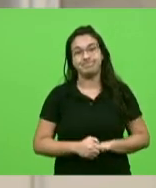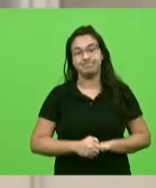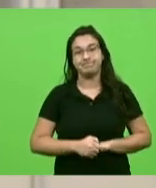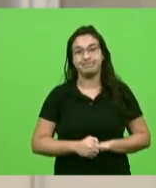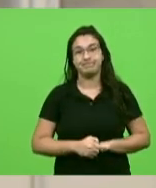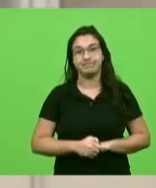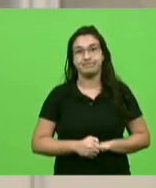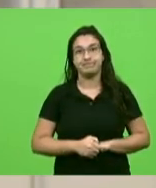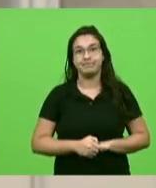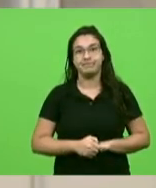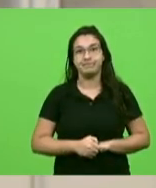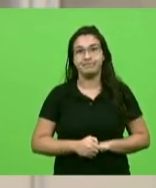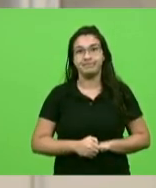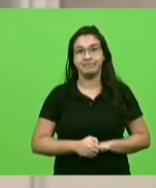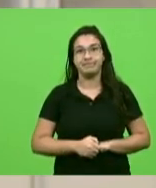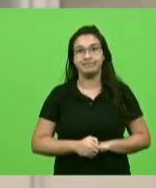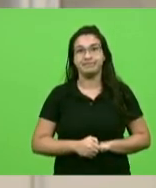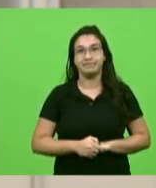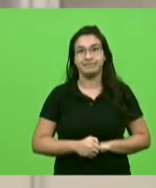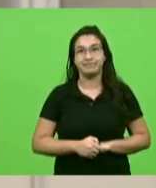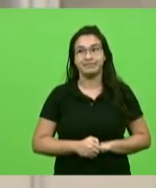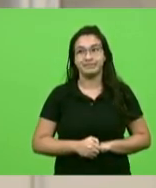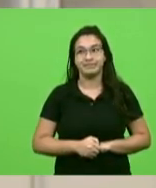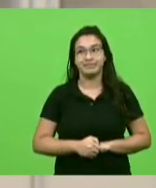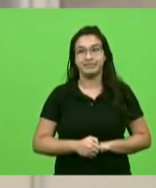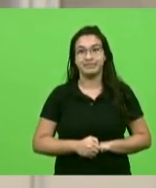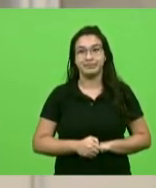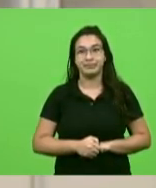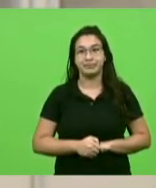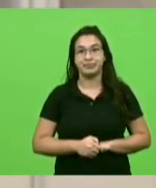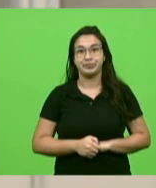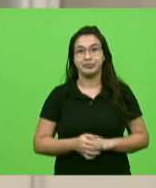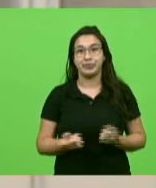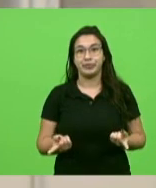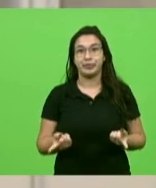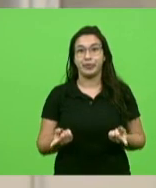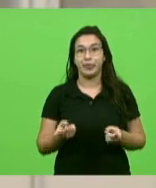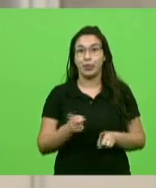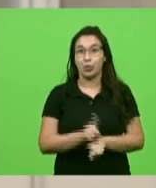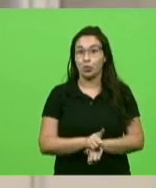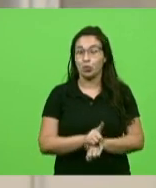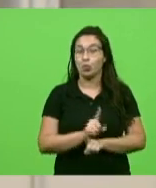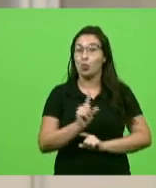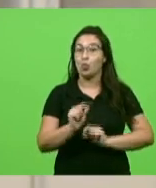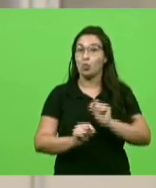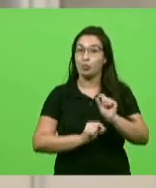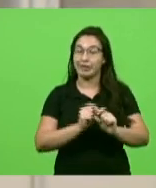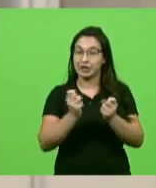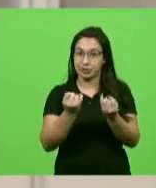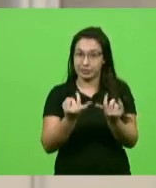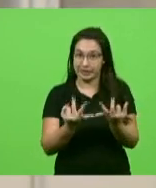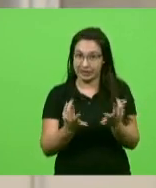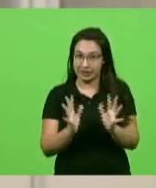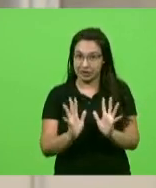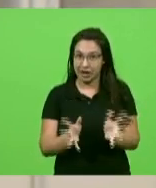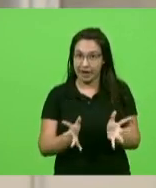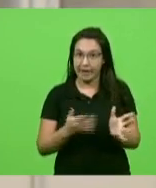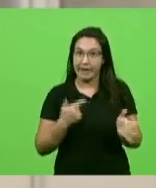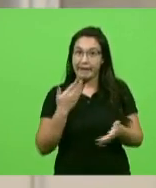conseguindo é só que em vez disso ao contrário não é como já dito ele